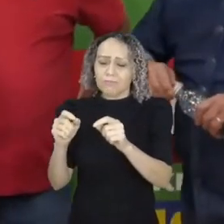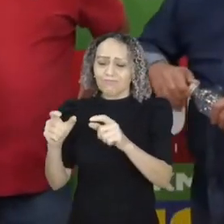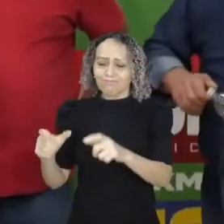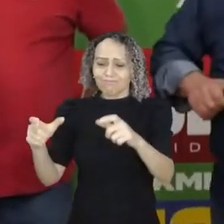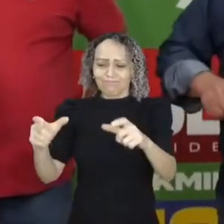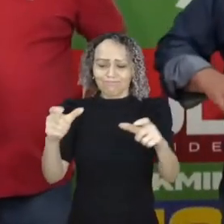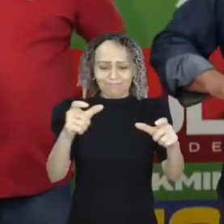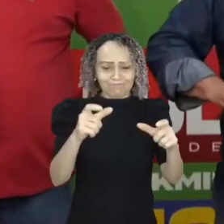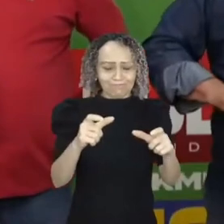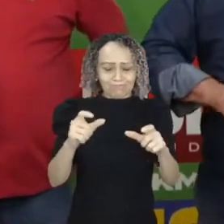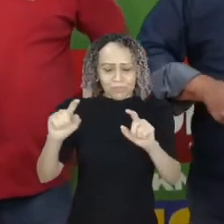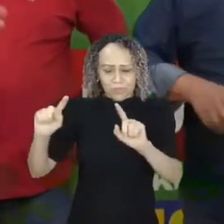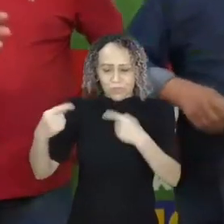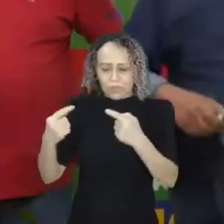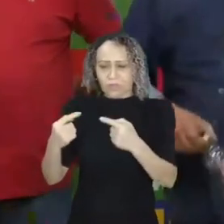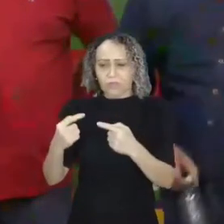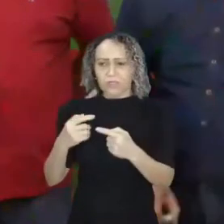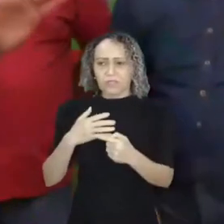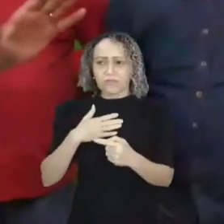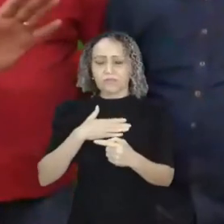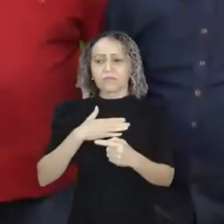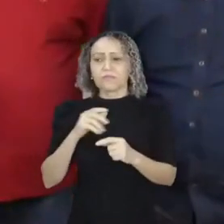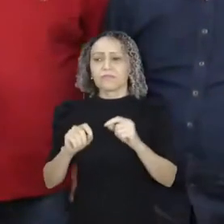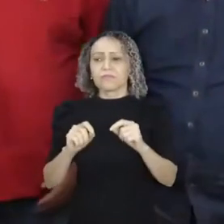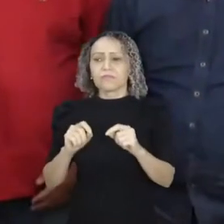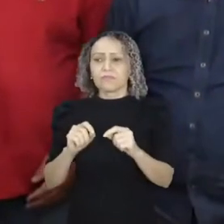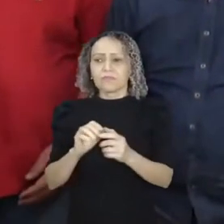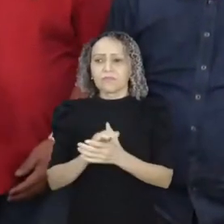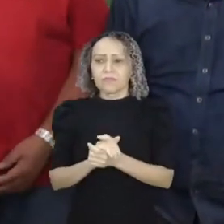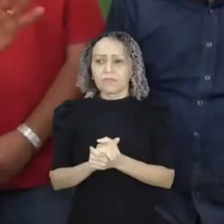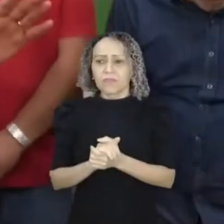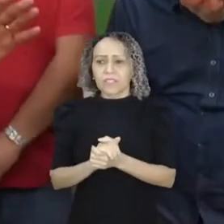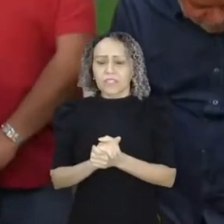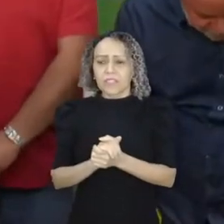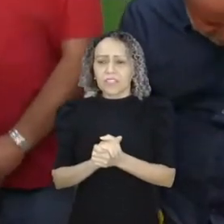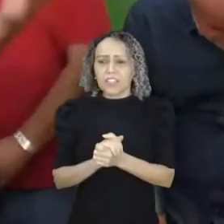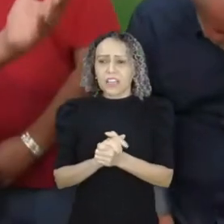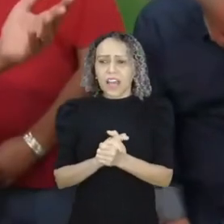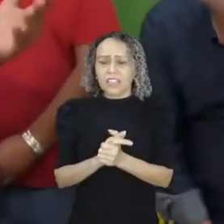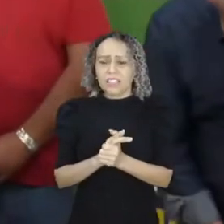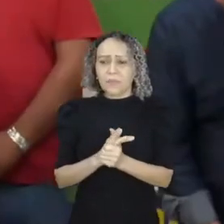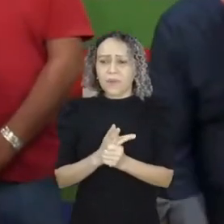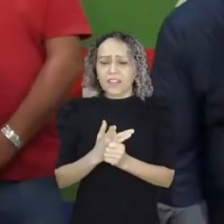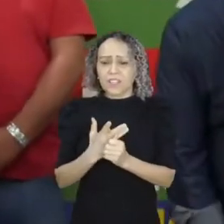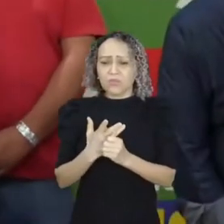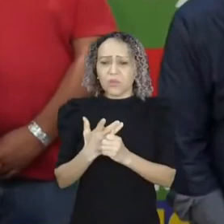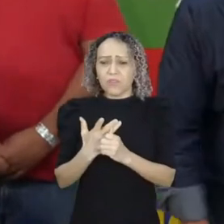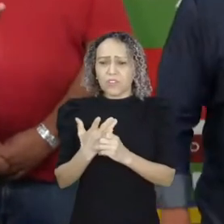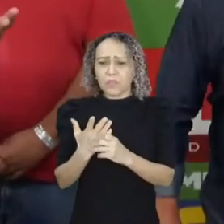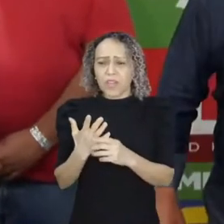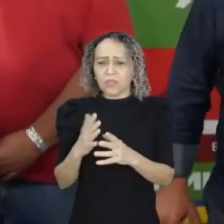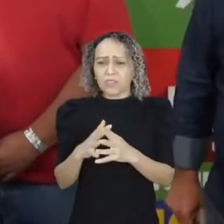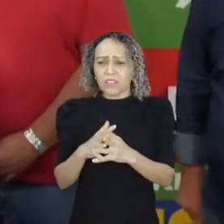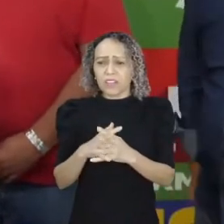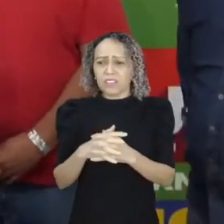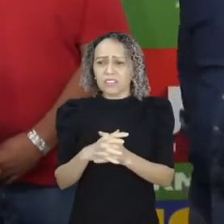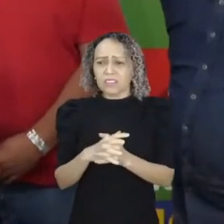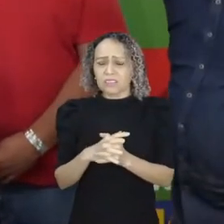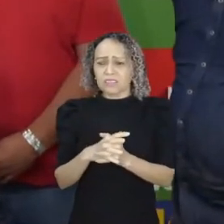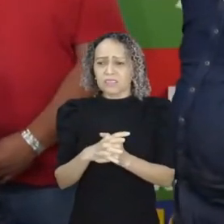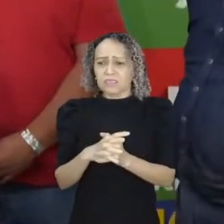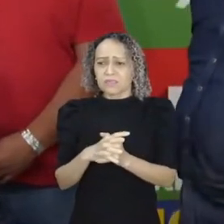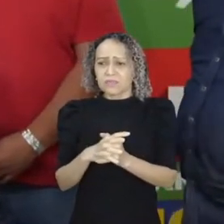segundo turno. Agora o tempo é igual, cada um tem 25 inserções, que é muita inserção, e o mesmo tempo de